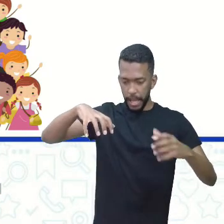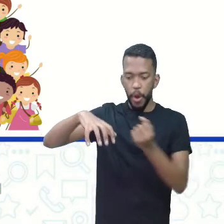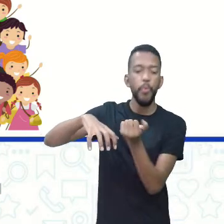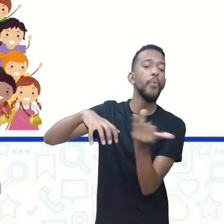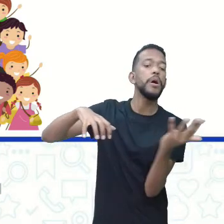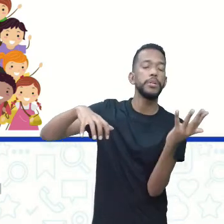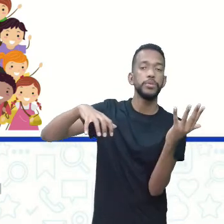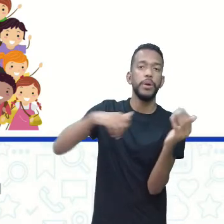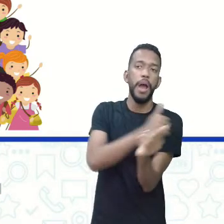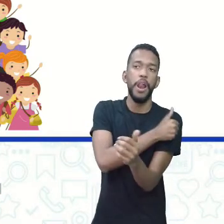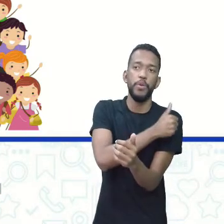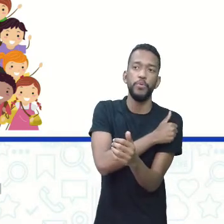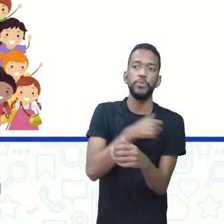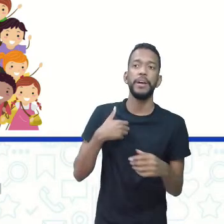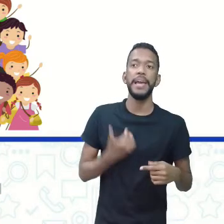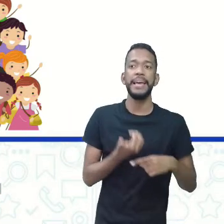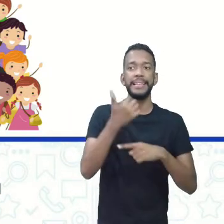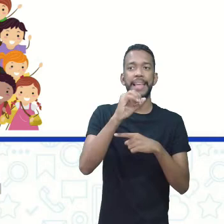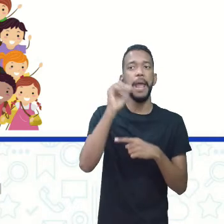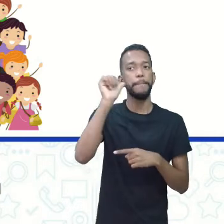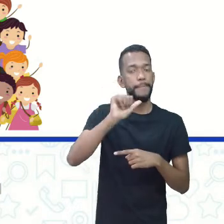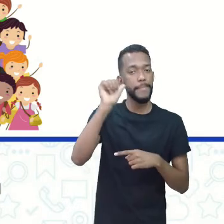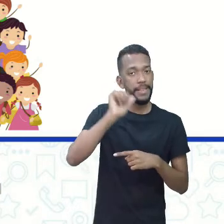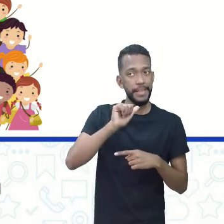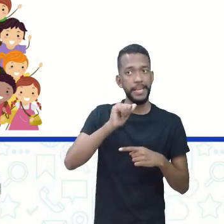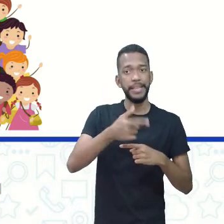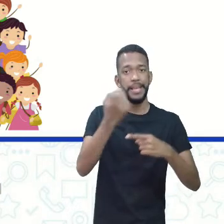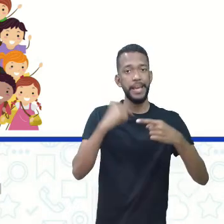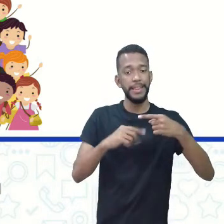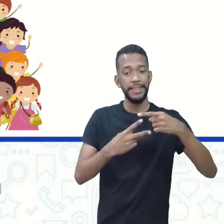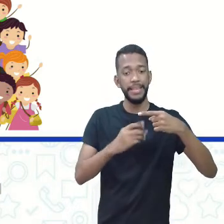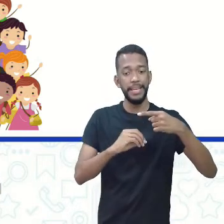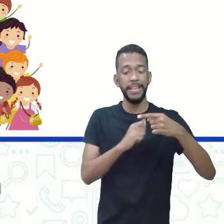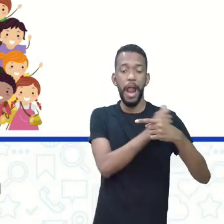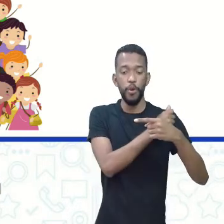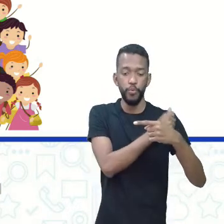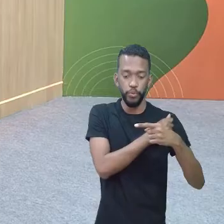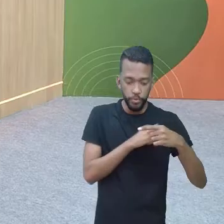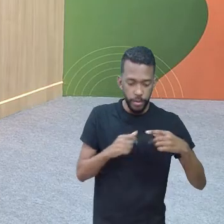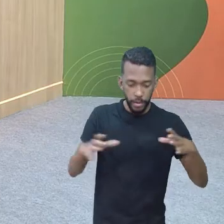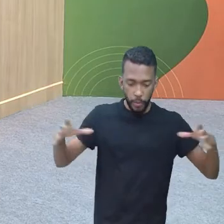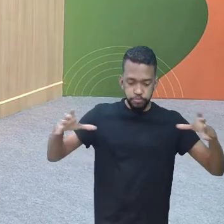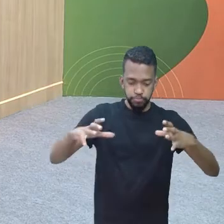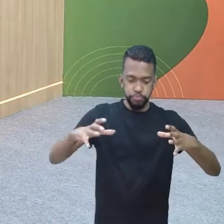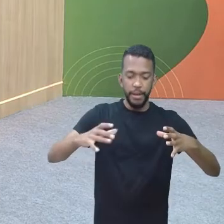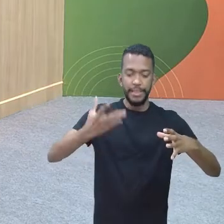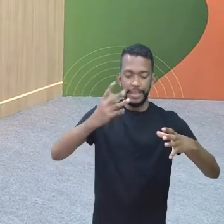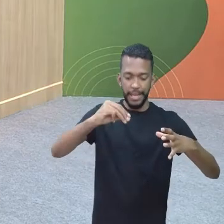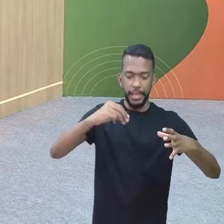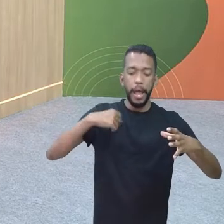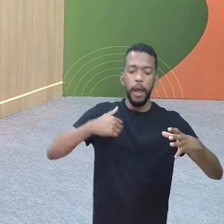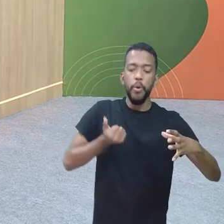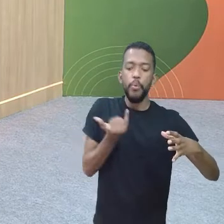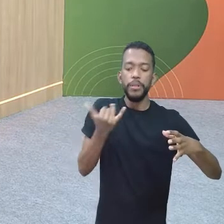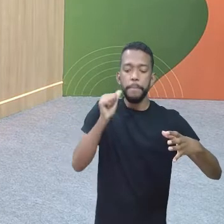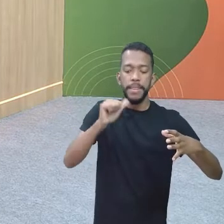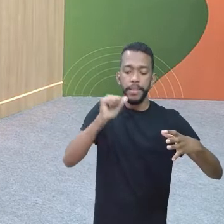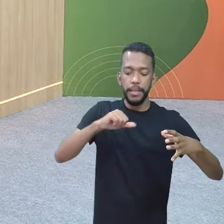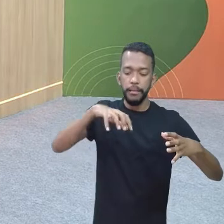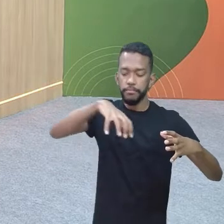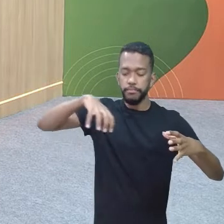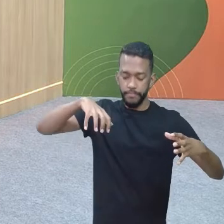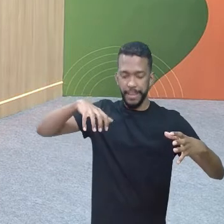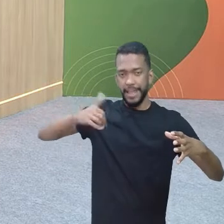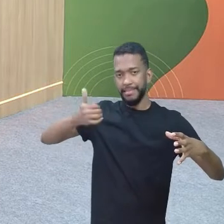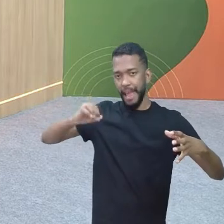uma fração onde tinha 10 meninas em 30 estudantes. Mas se a gente fizer a simplificação da fração,